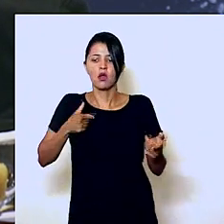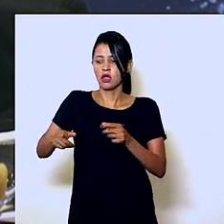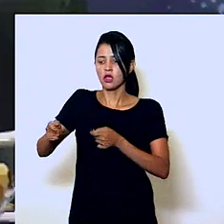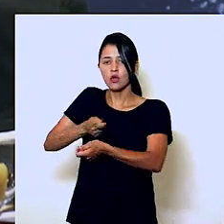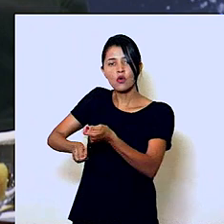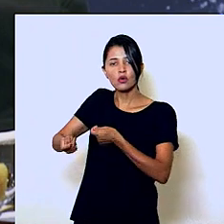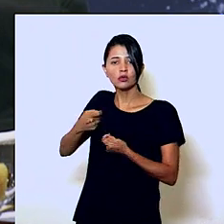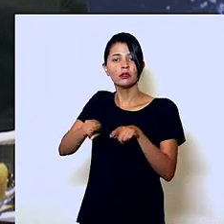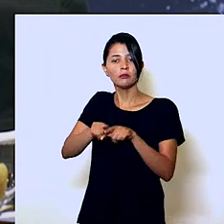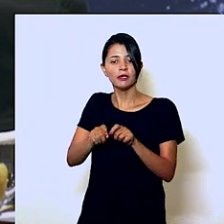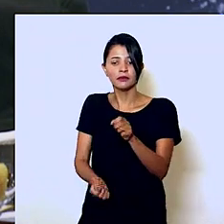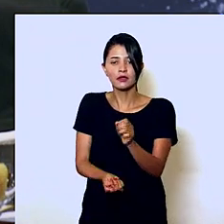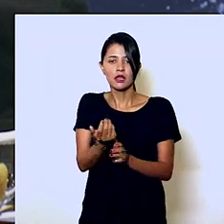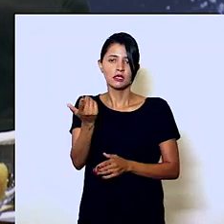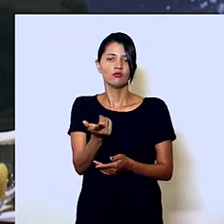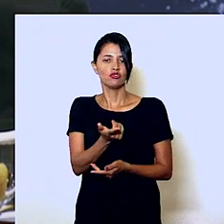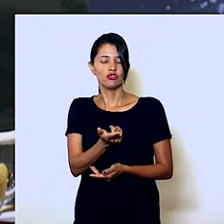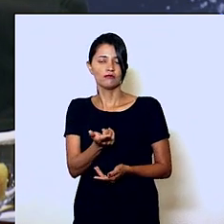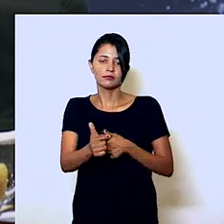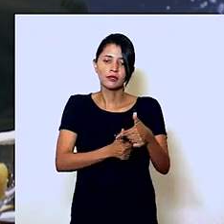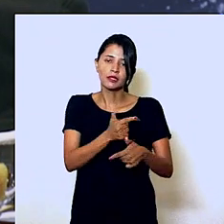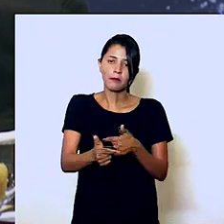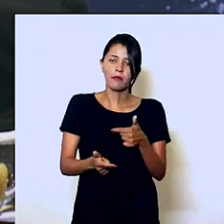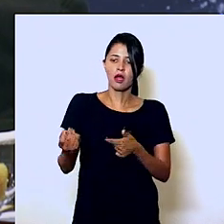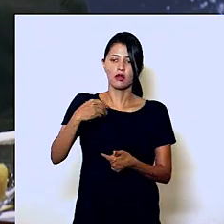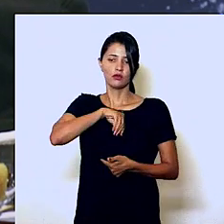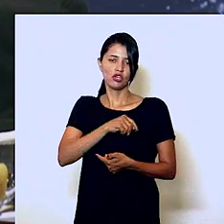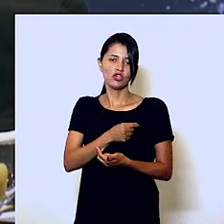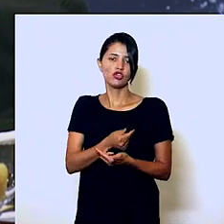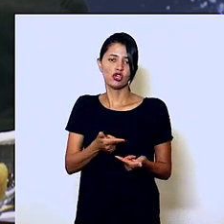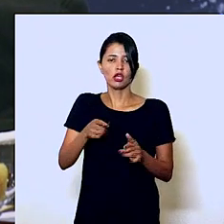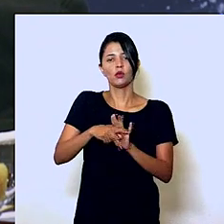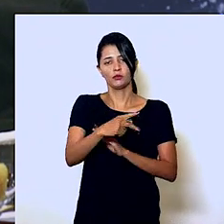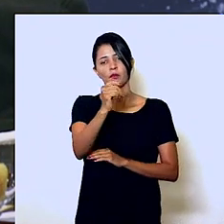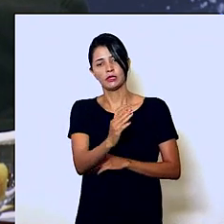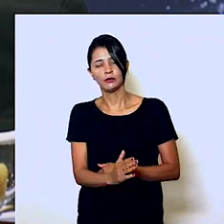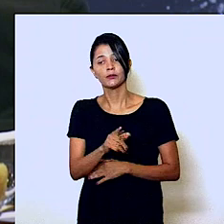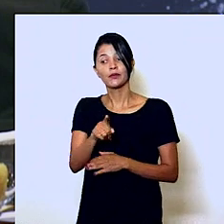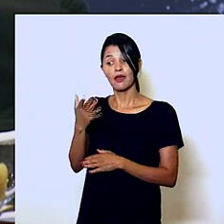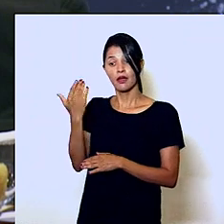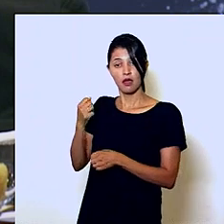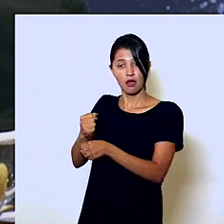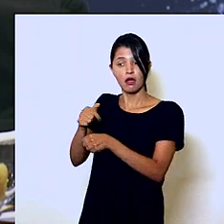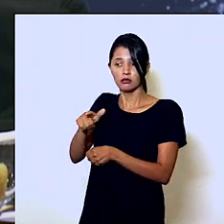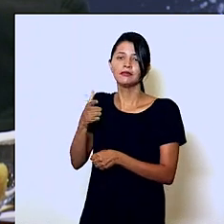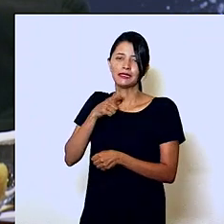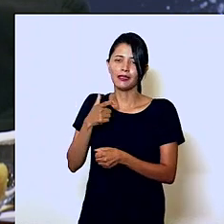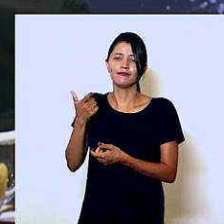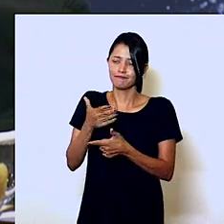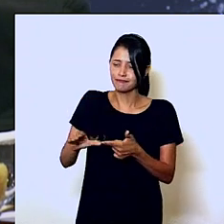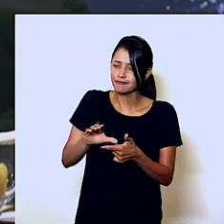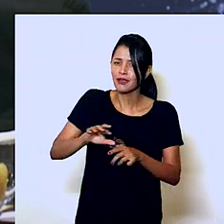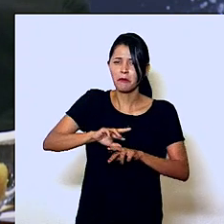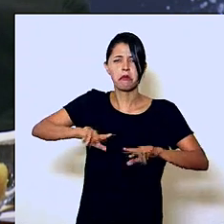e renda no país. O ambiente internacional naqueles anos foi marcado por sucessivas crises, a iniciar-se pelo